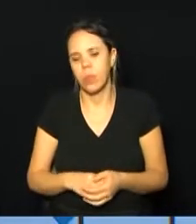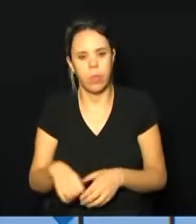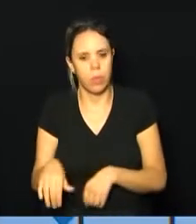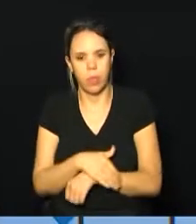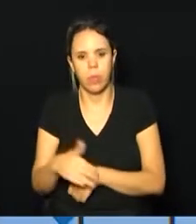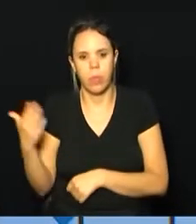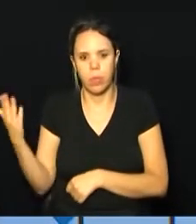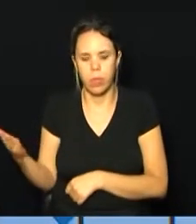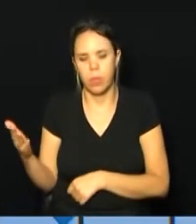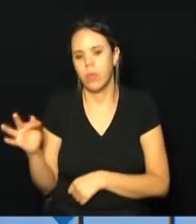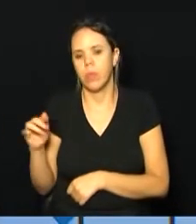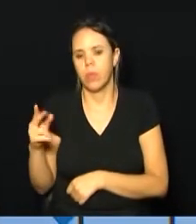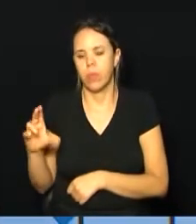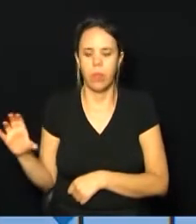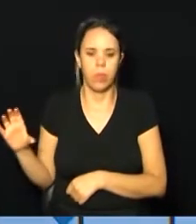endereço